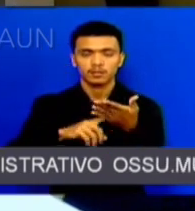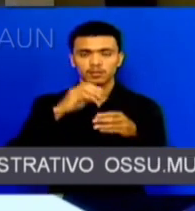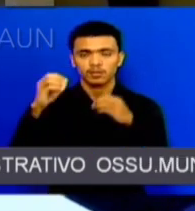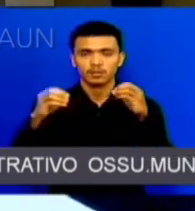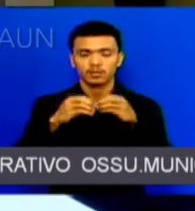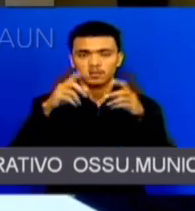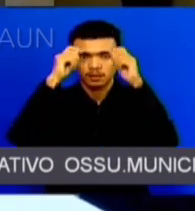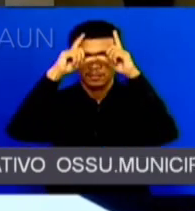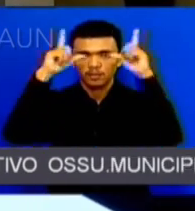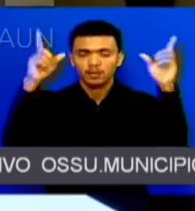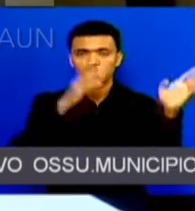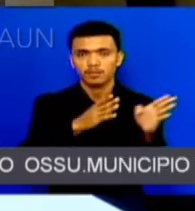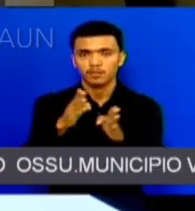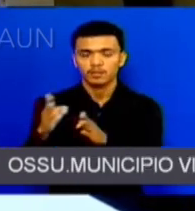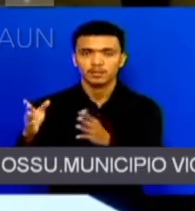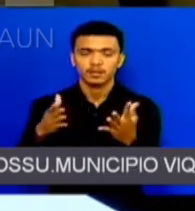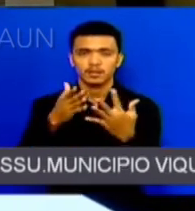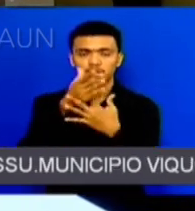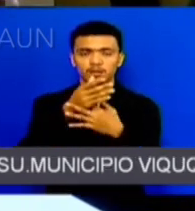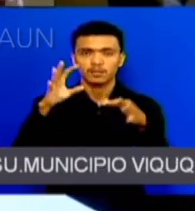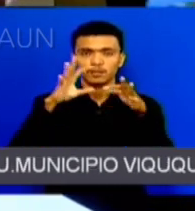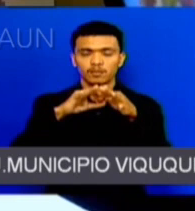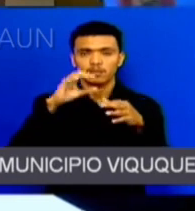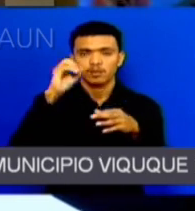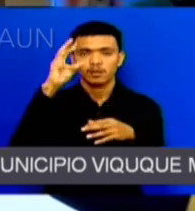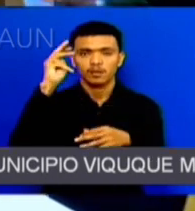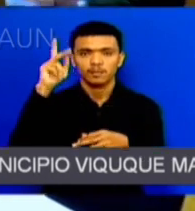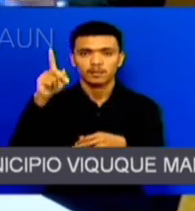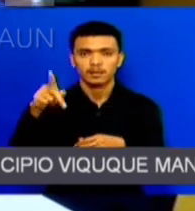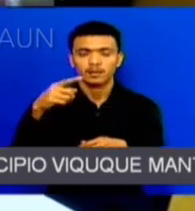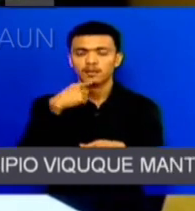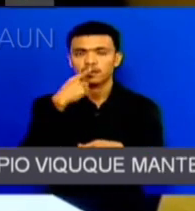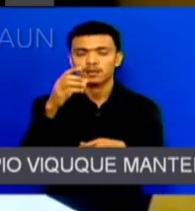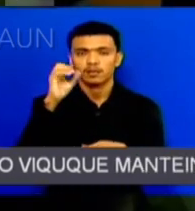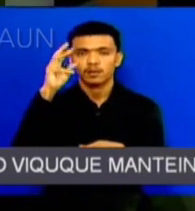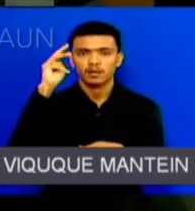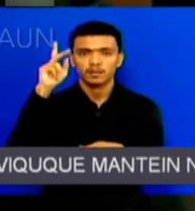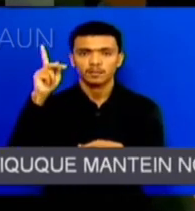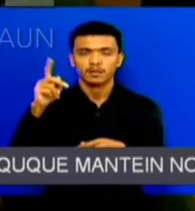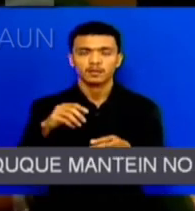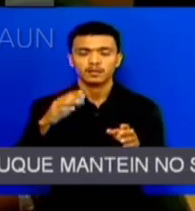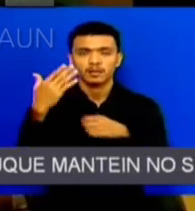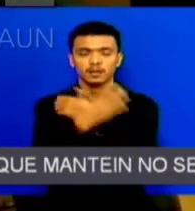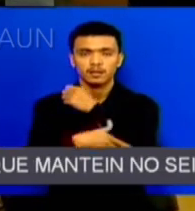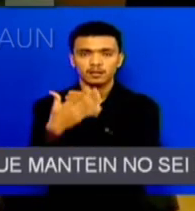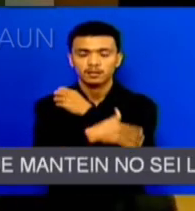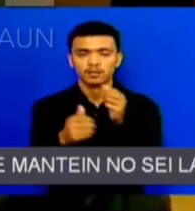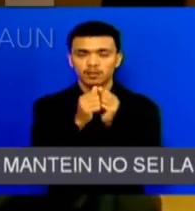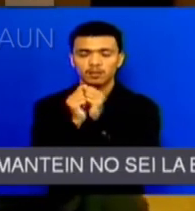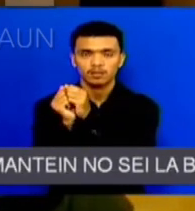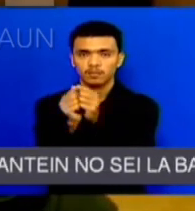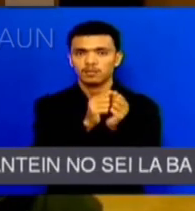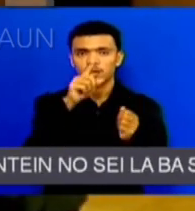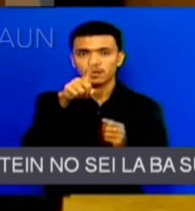de preparação ato a derreba membro OMK. Ramos Horta Hactuir. OMK engloba nação Hamutukatu Zida